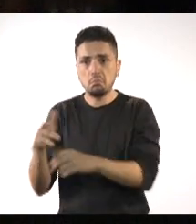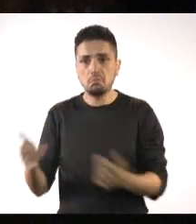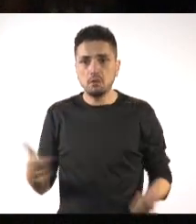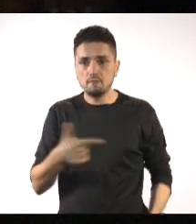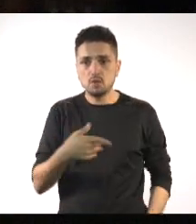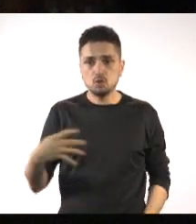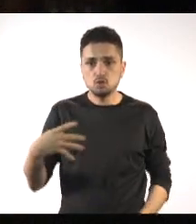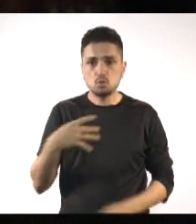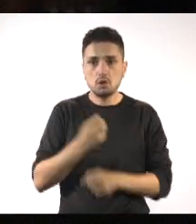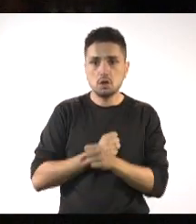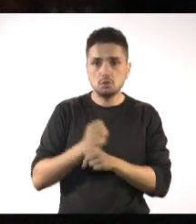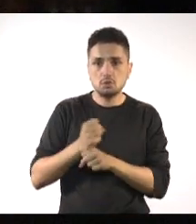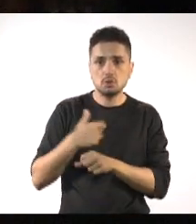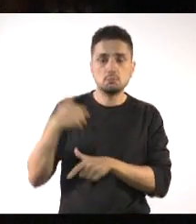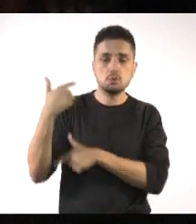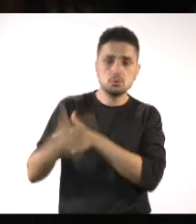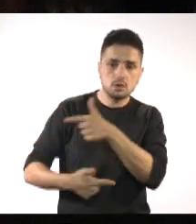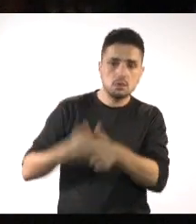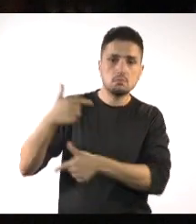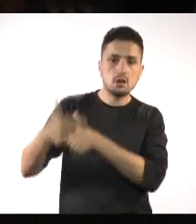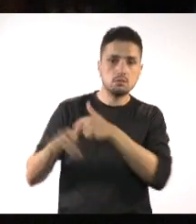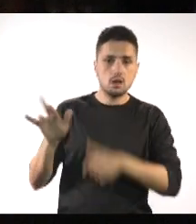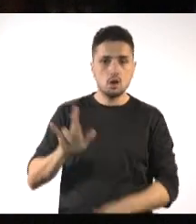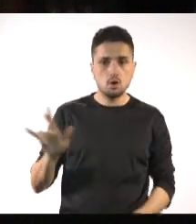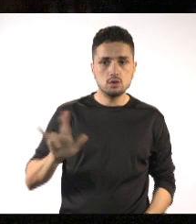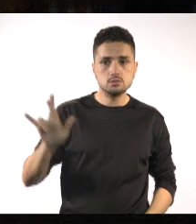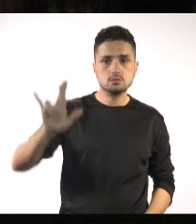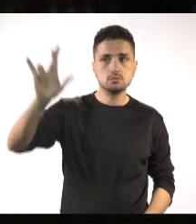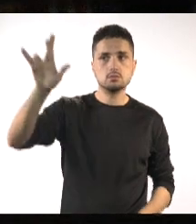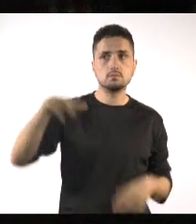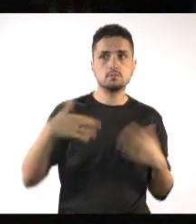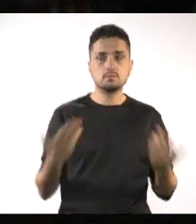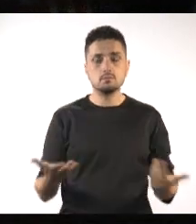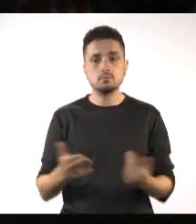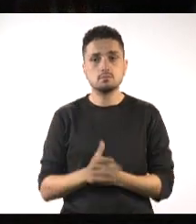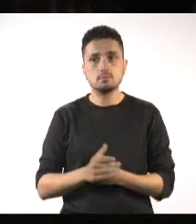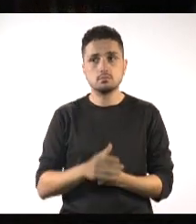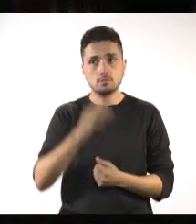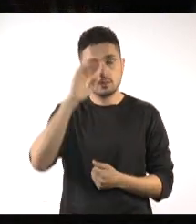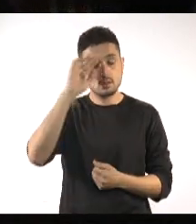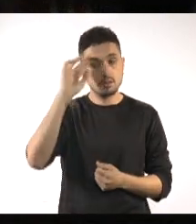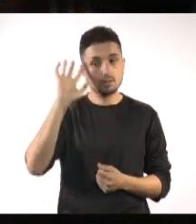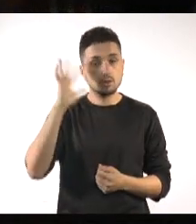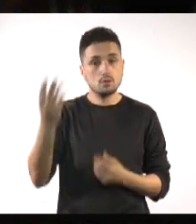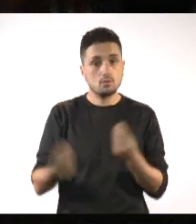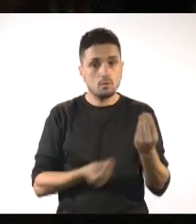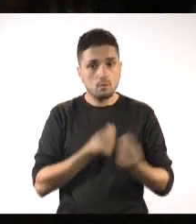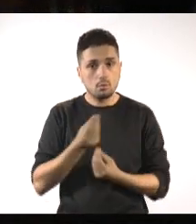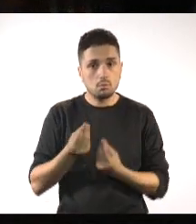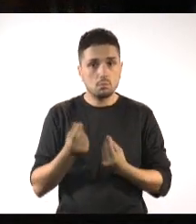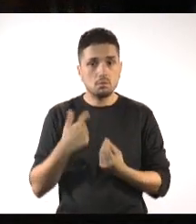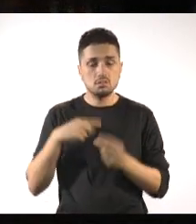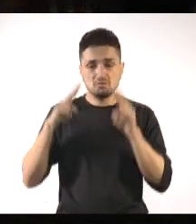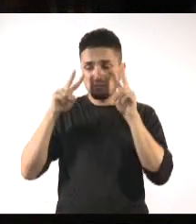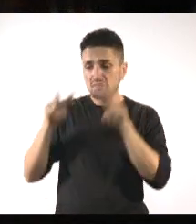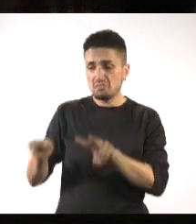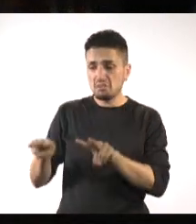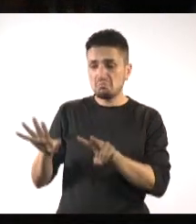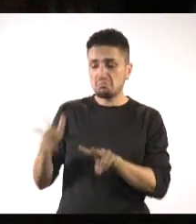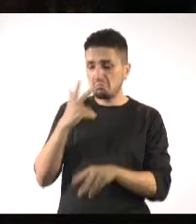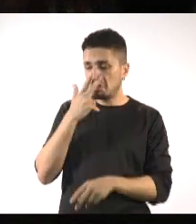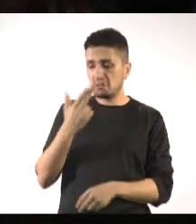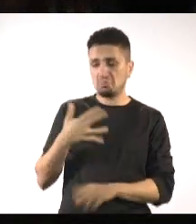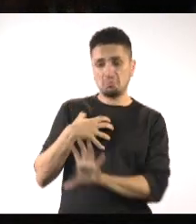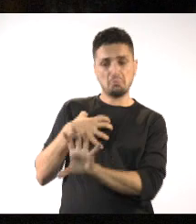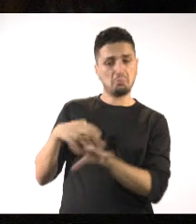anos do meu trabalho lá. Então, o resultado é, a gente vê, mas nem sente compaixão e